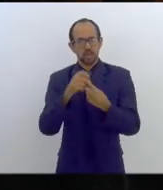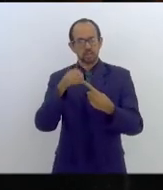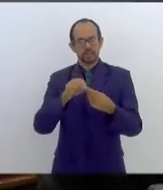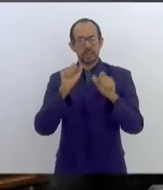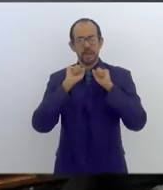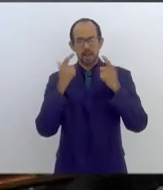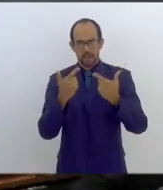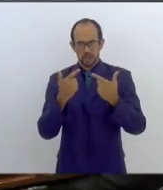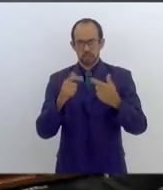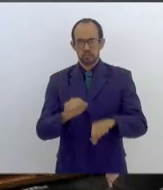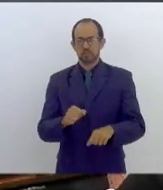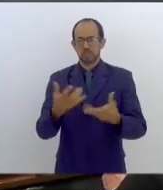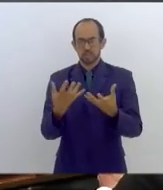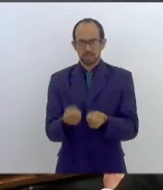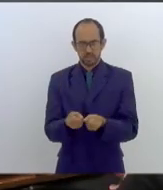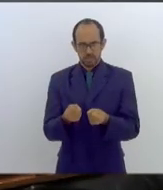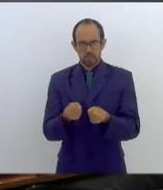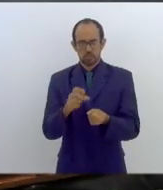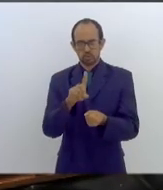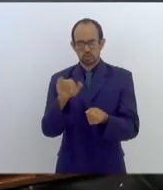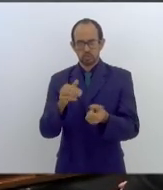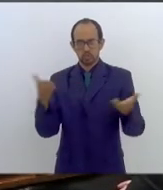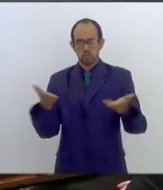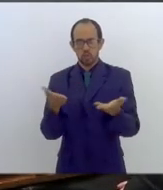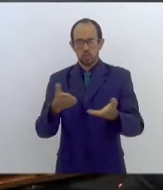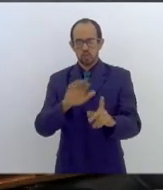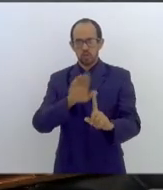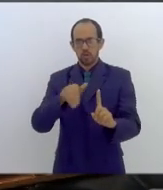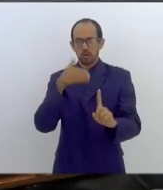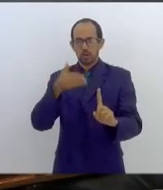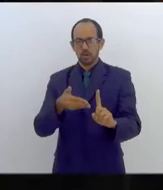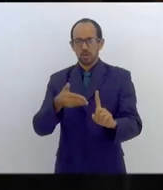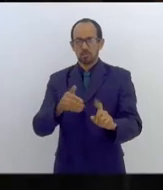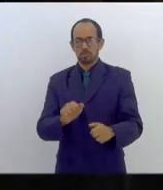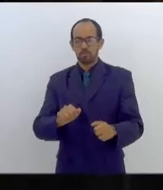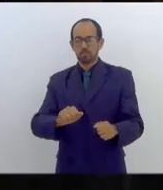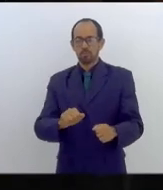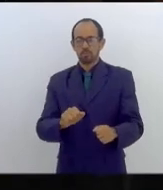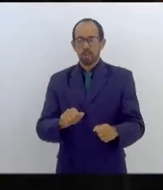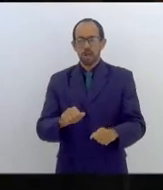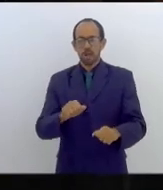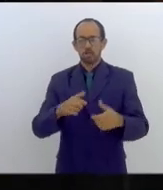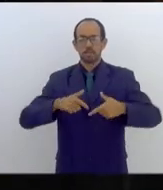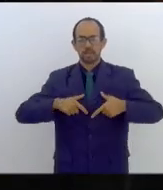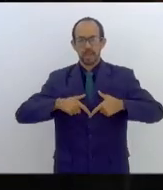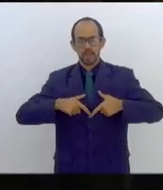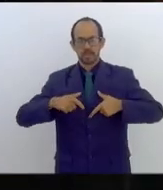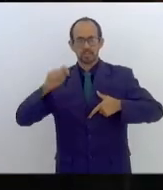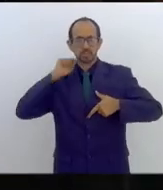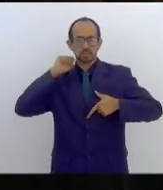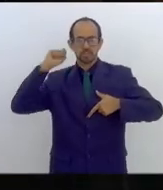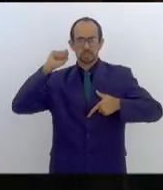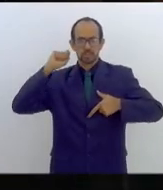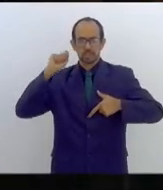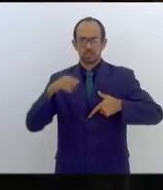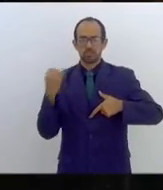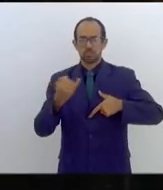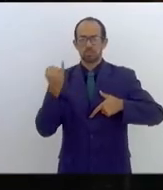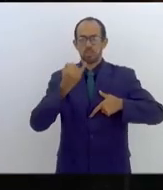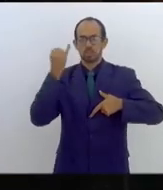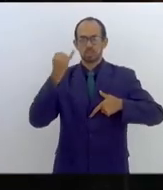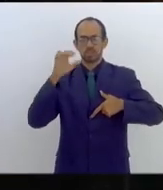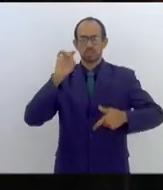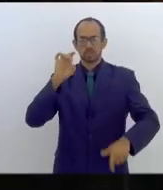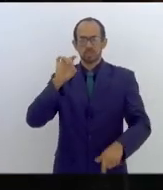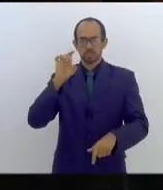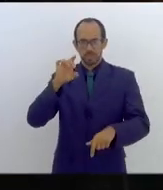recebo nessa data honraria maior desta casa de cidadania Popular a medalha Tiradentes importante distinção que nos relembra